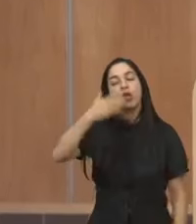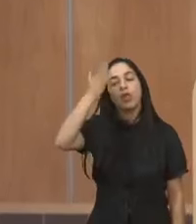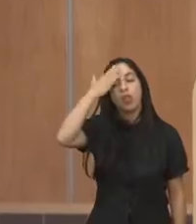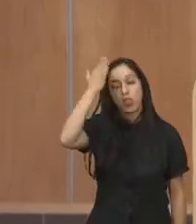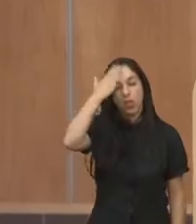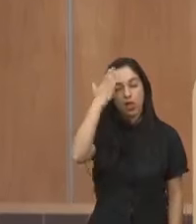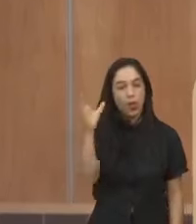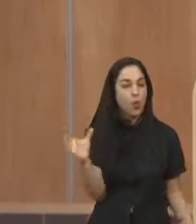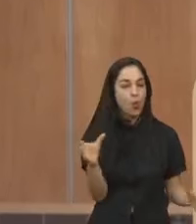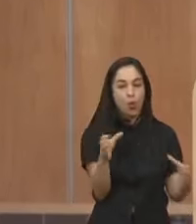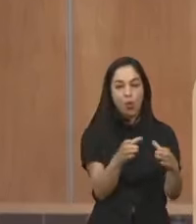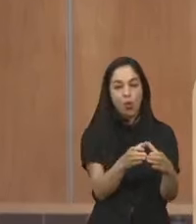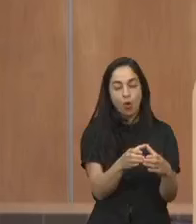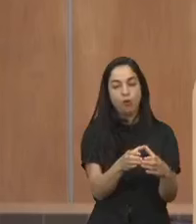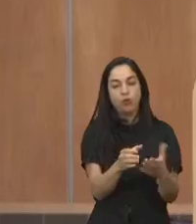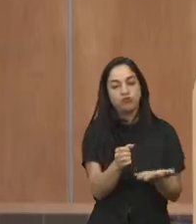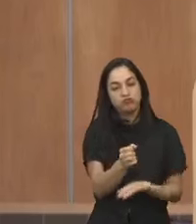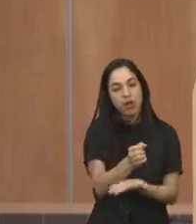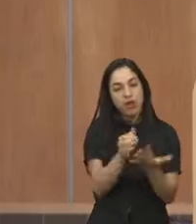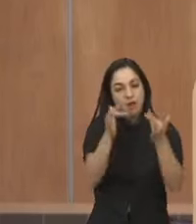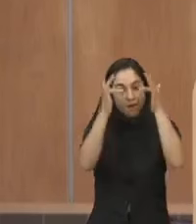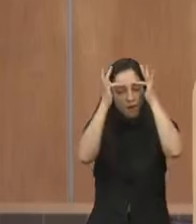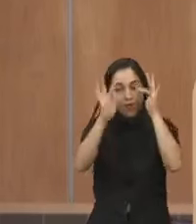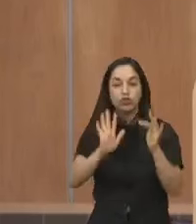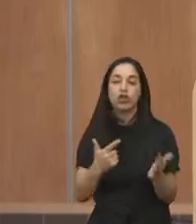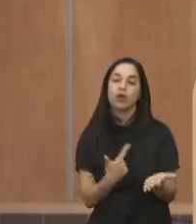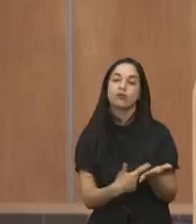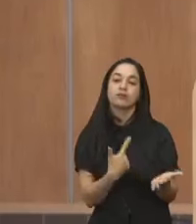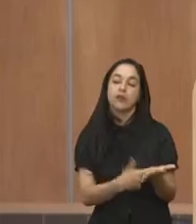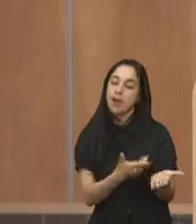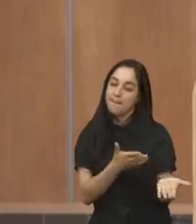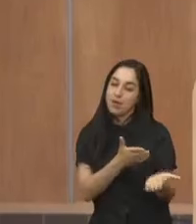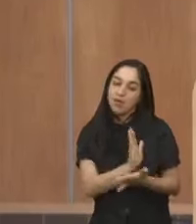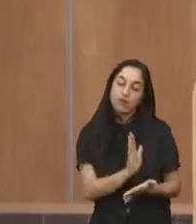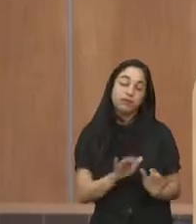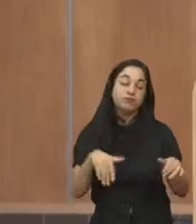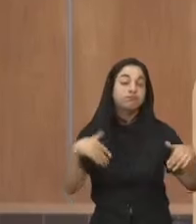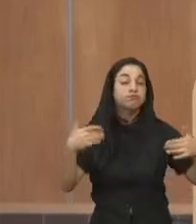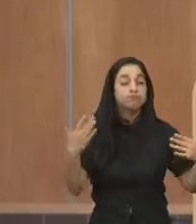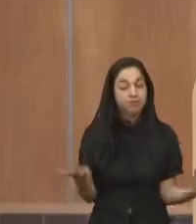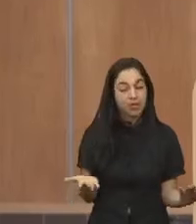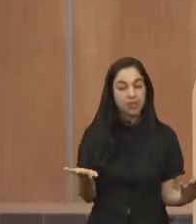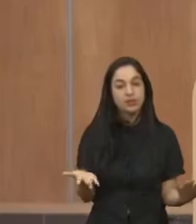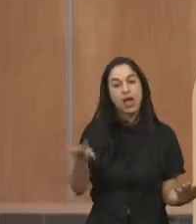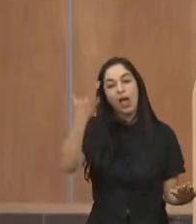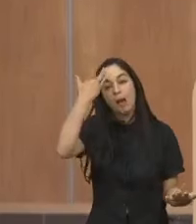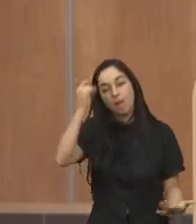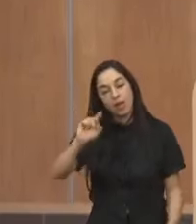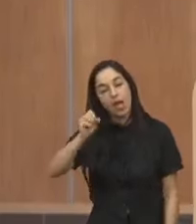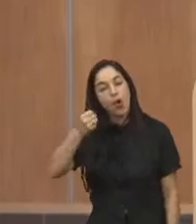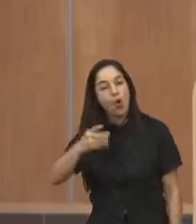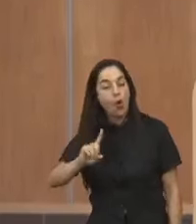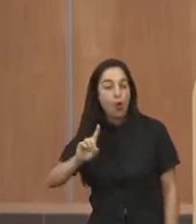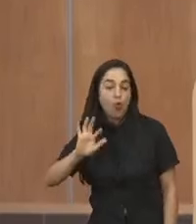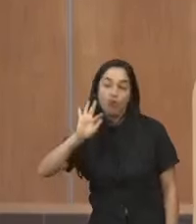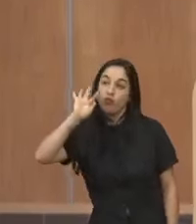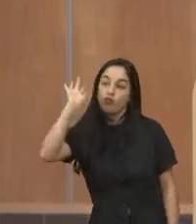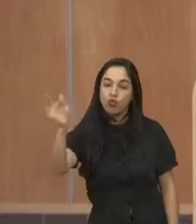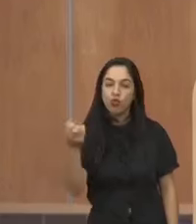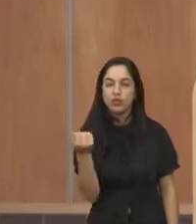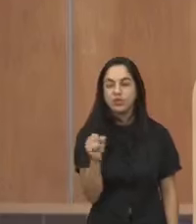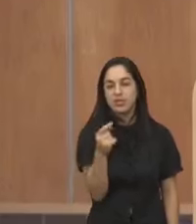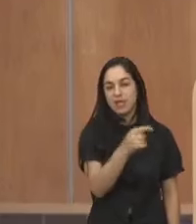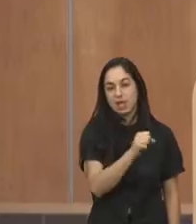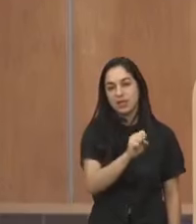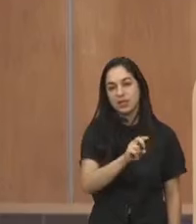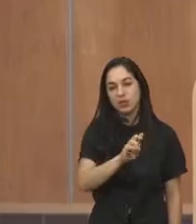de um grupo de se manter fiel ao que foi acordado e aprovar as duas subprefeituras. Mas amanhã ou depois, se essa